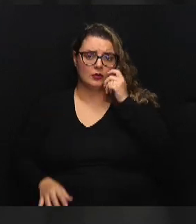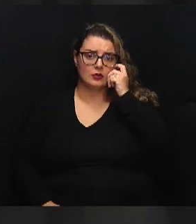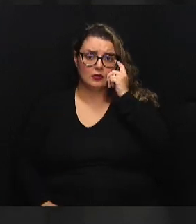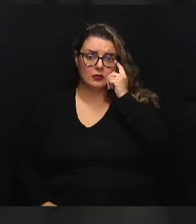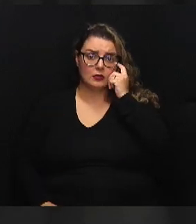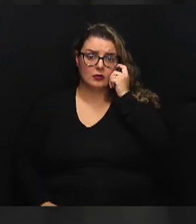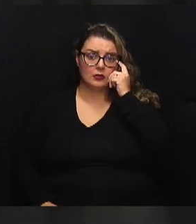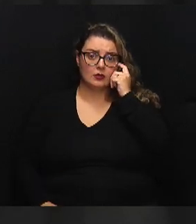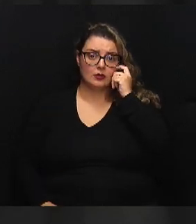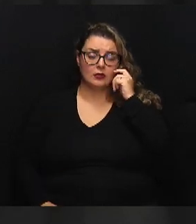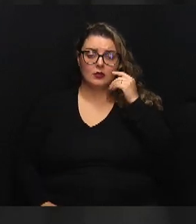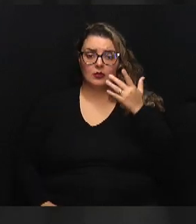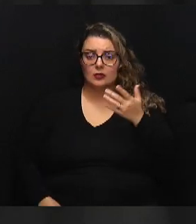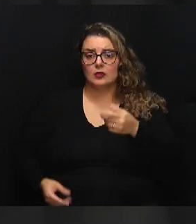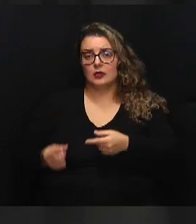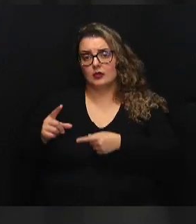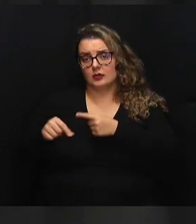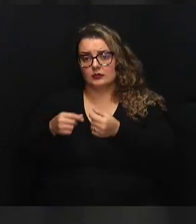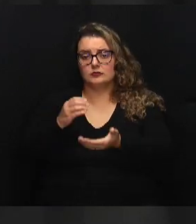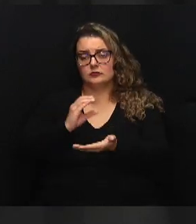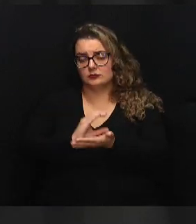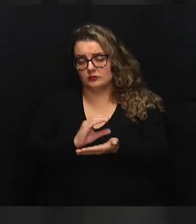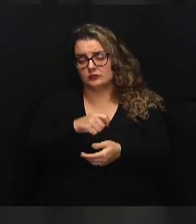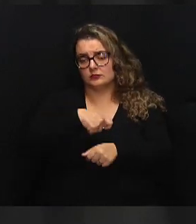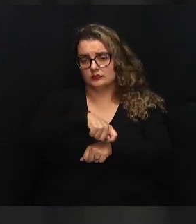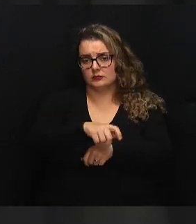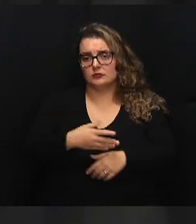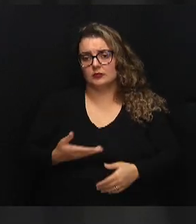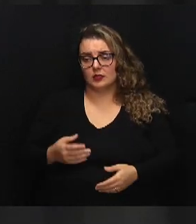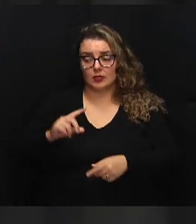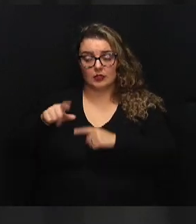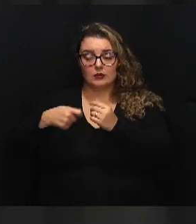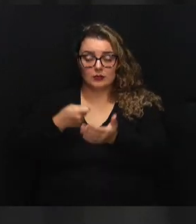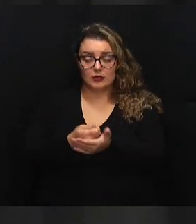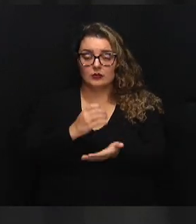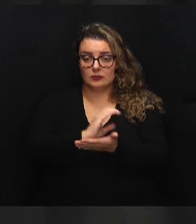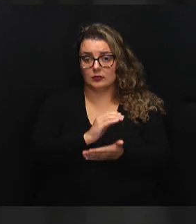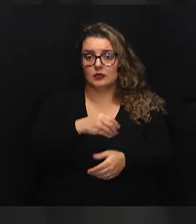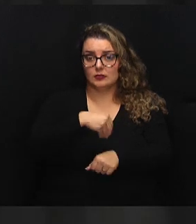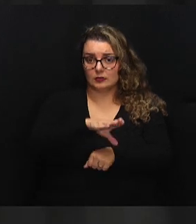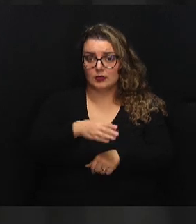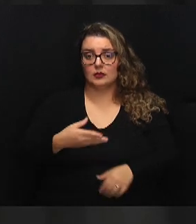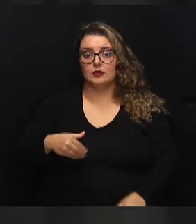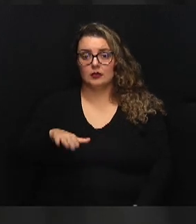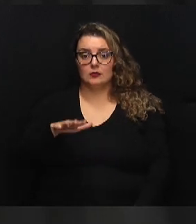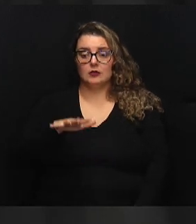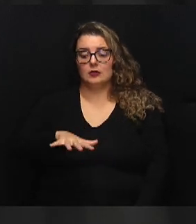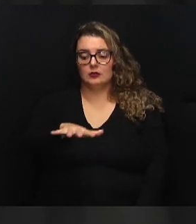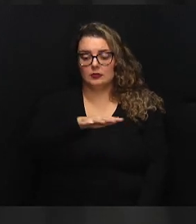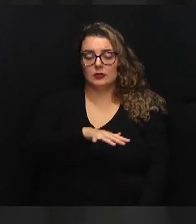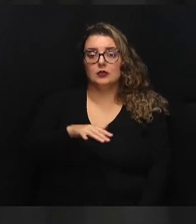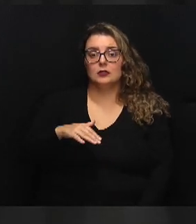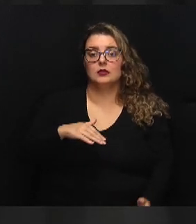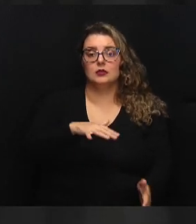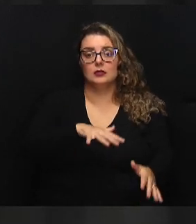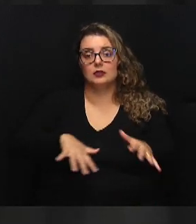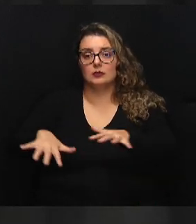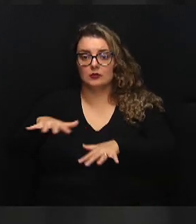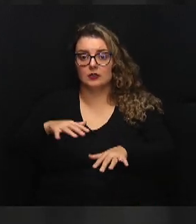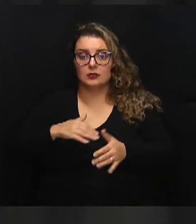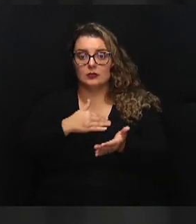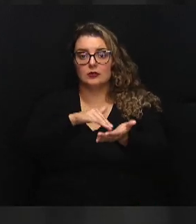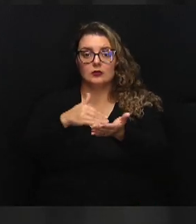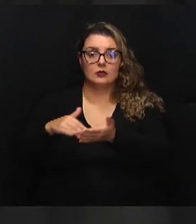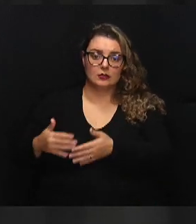isso para que a gente direciona, que as minhas emendas impositivas direcionam mais para esses setores, que é onde vai dar